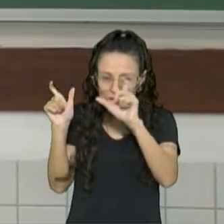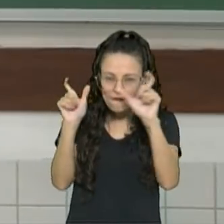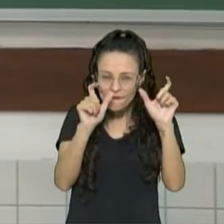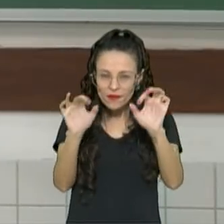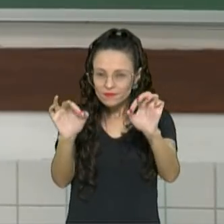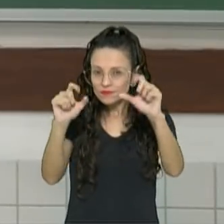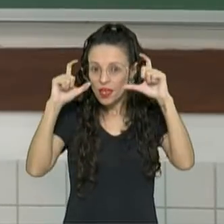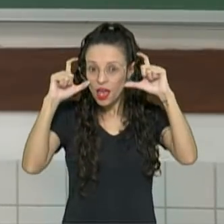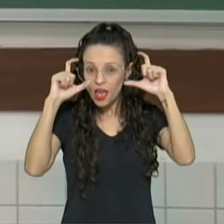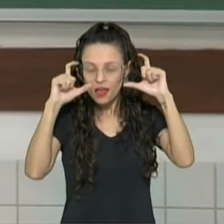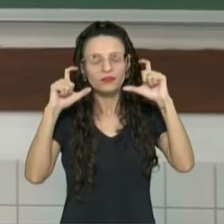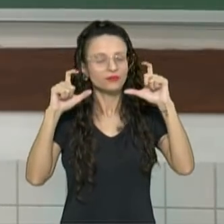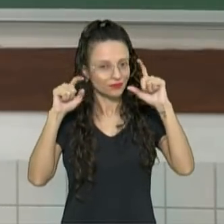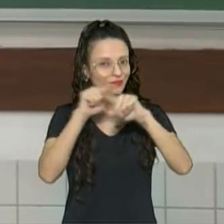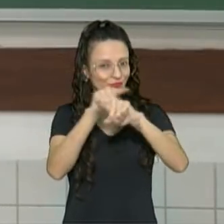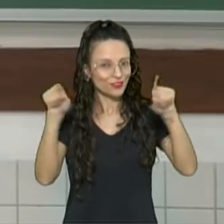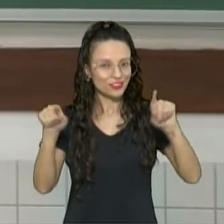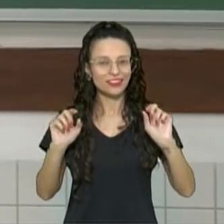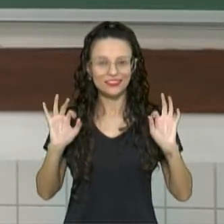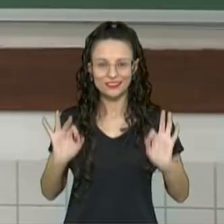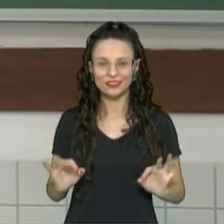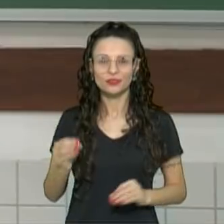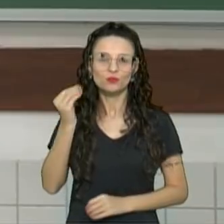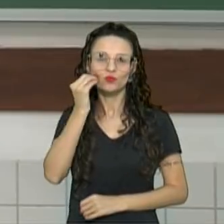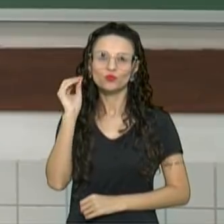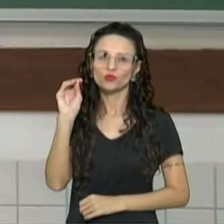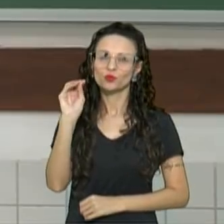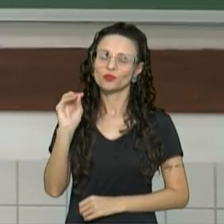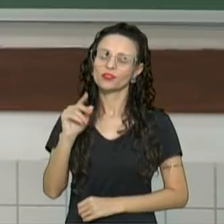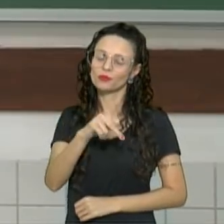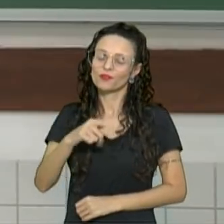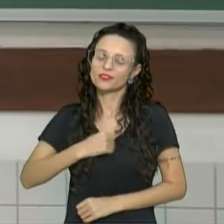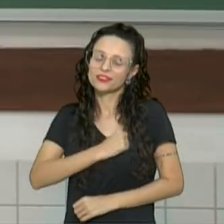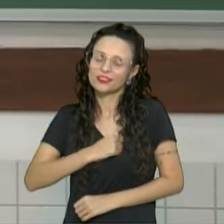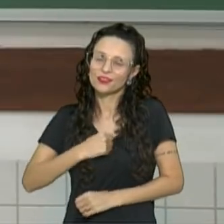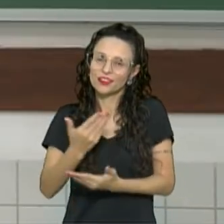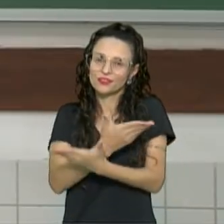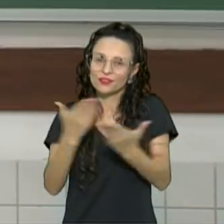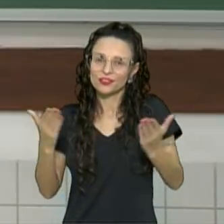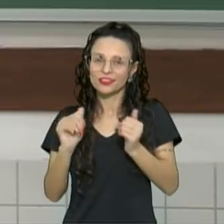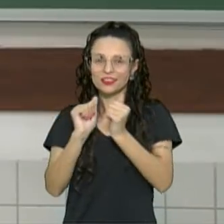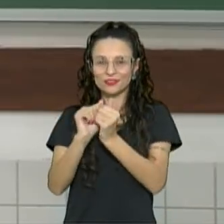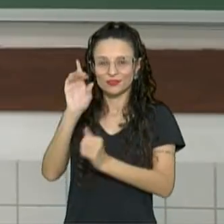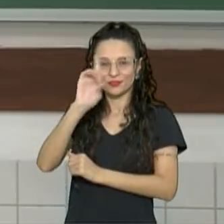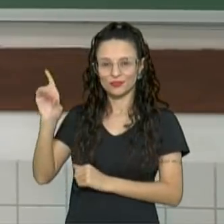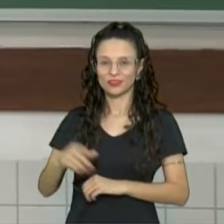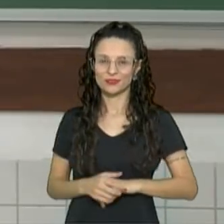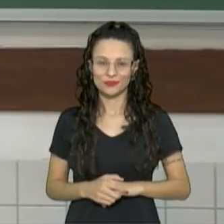olho aberto, tá? Nessas atividades. Beijo, a prof tá com muita saudade, fiquem com Deus.